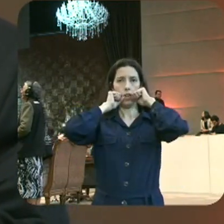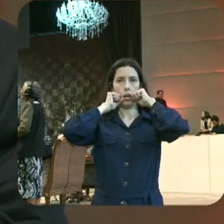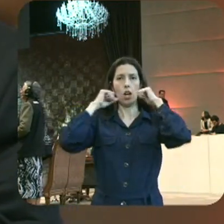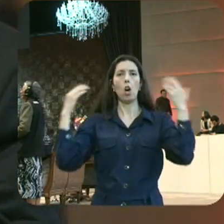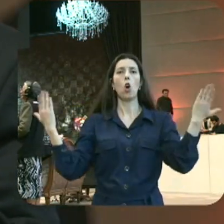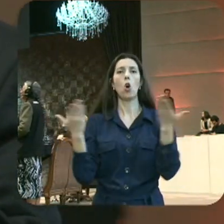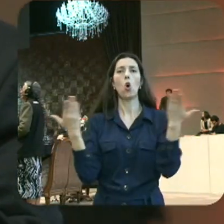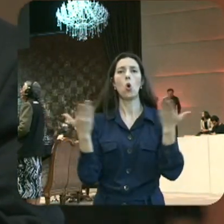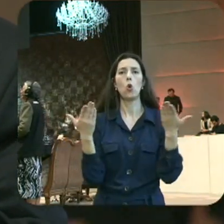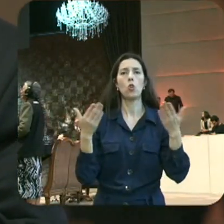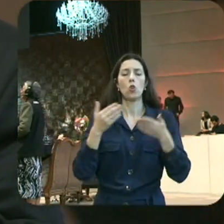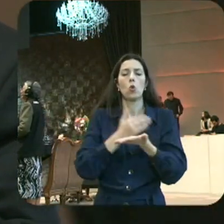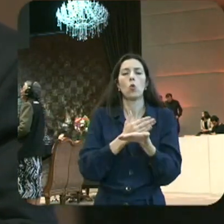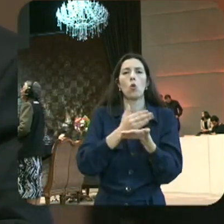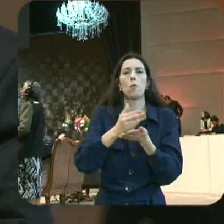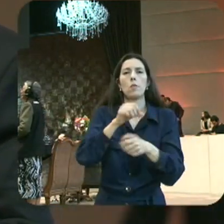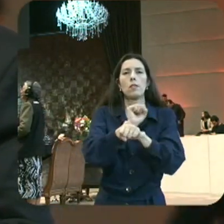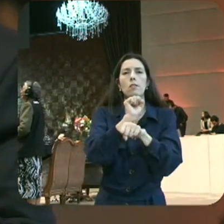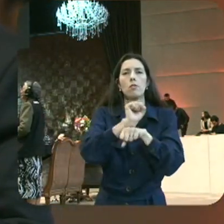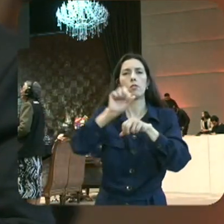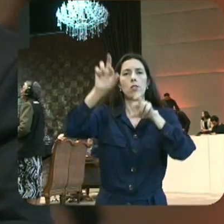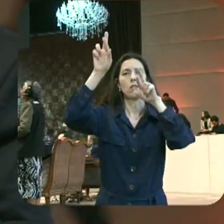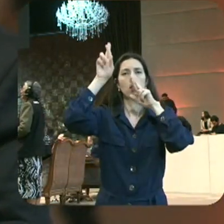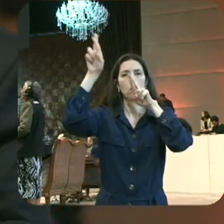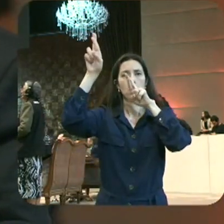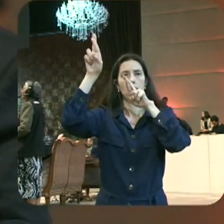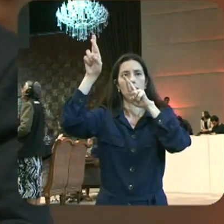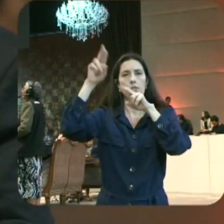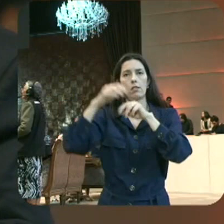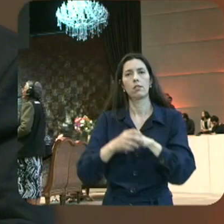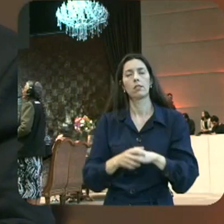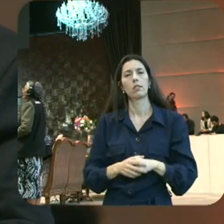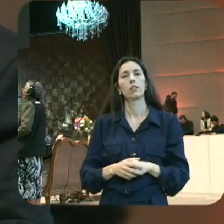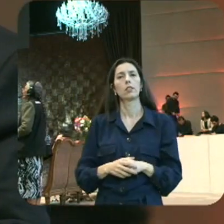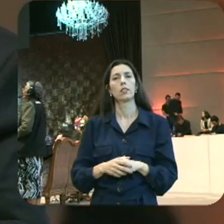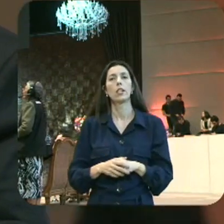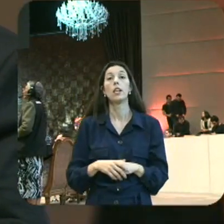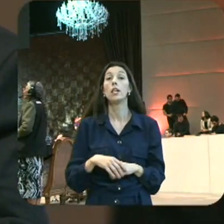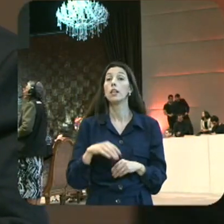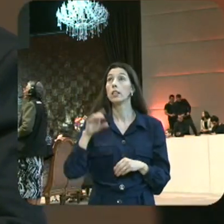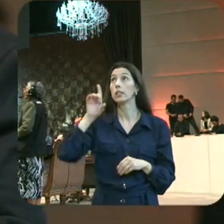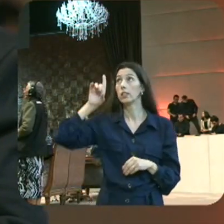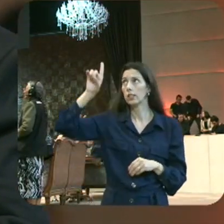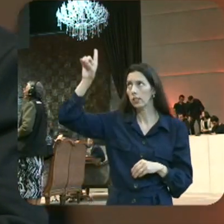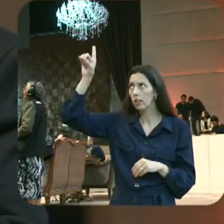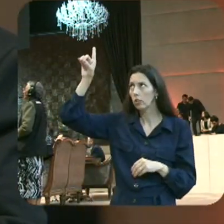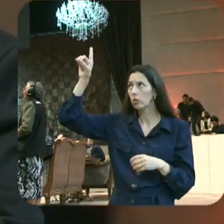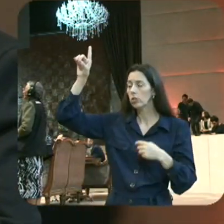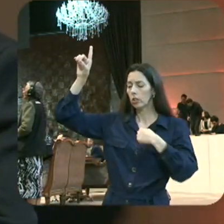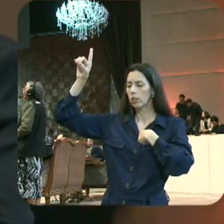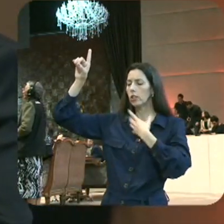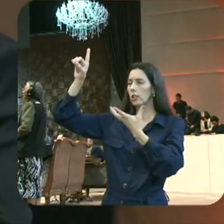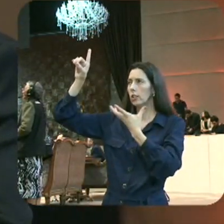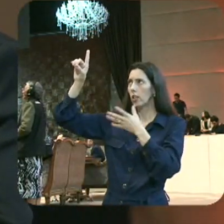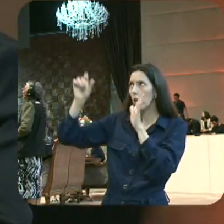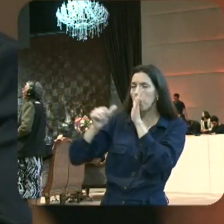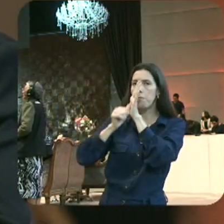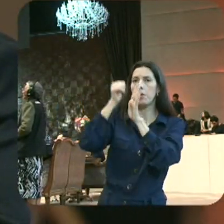Você que vai fazer uma entrega, você que vai dizer: Senhor, eu vou te colocar em primeiro lugar, tu has de ser o Senhor da minha vida. Eu